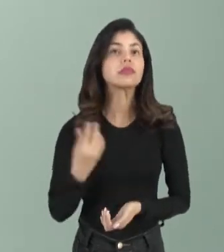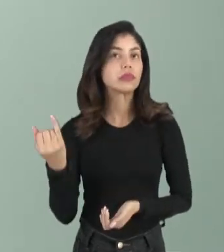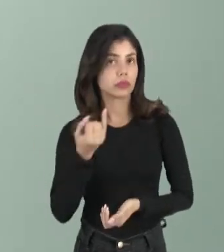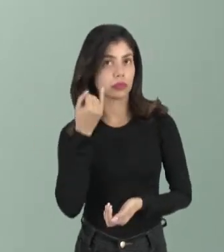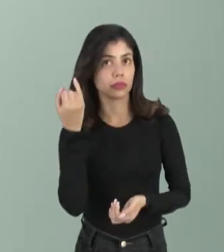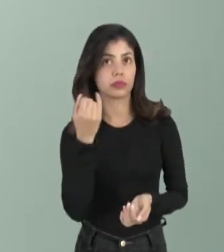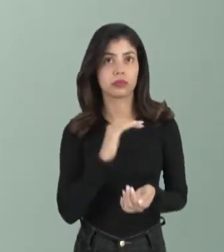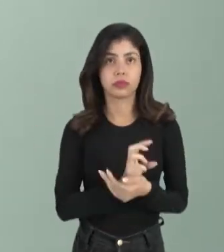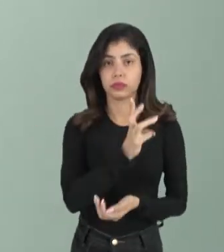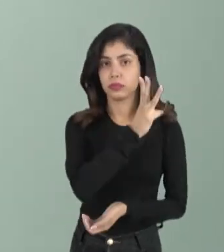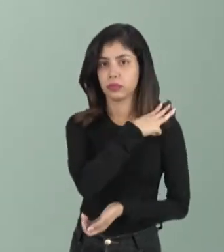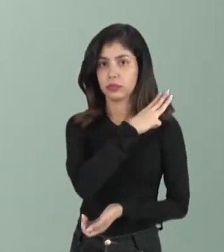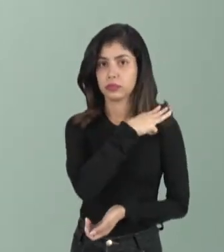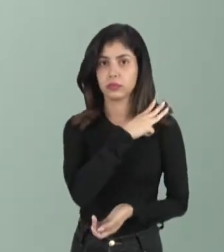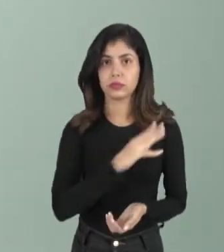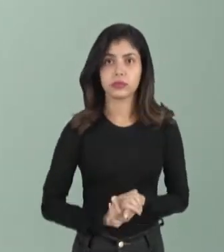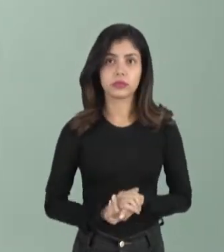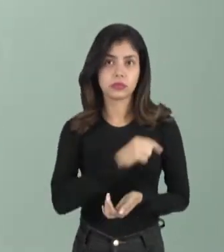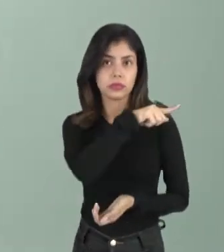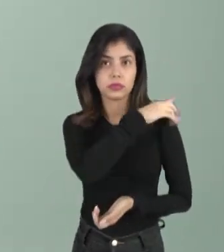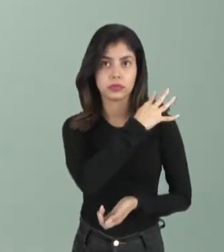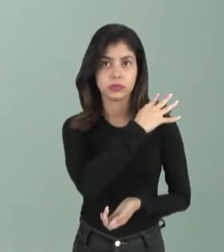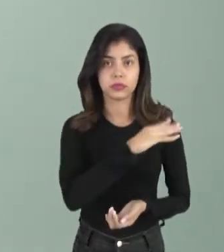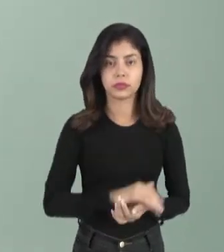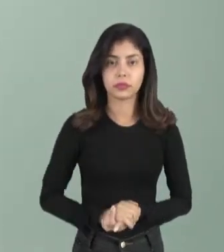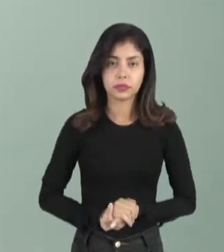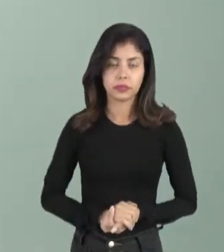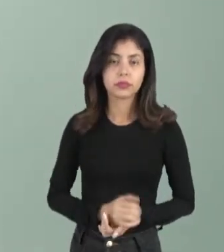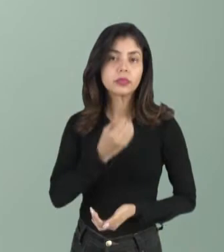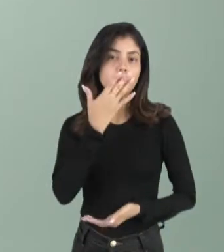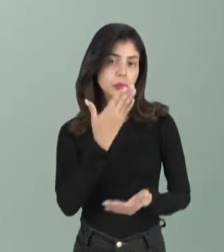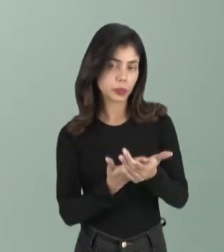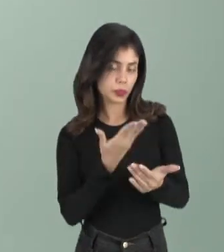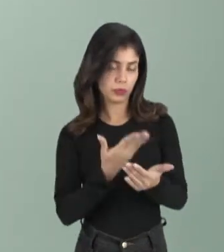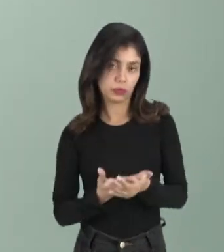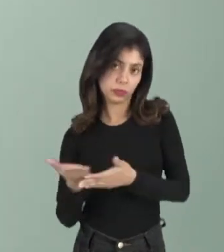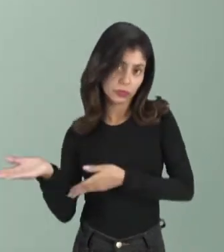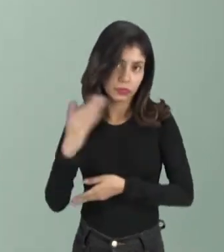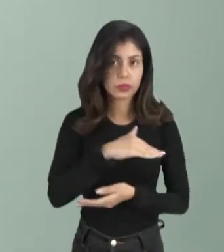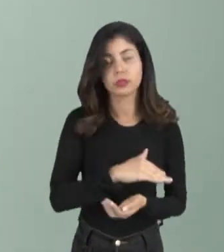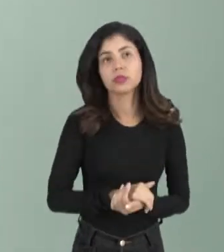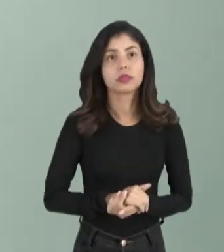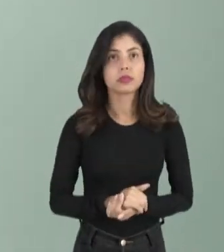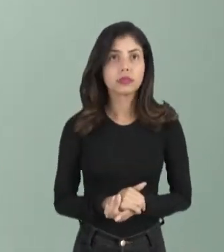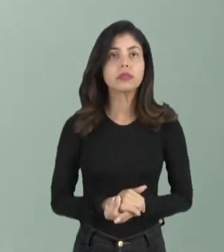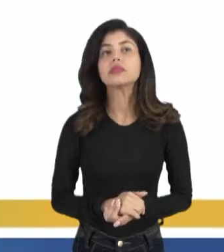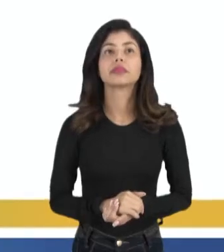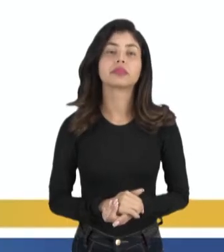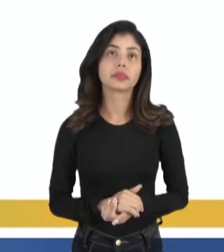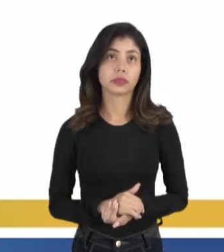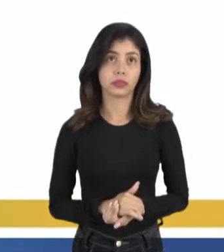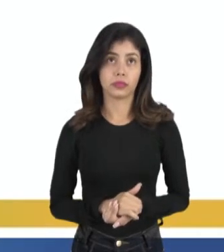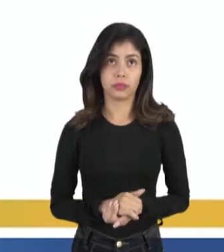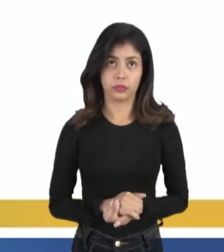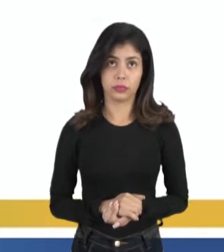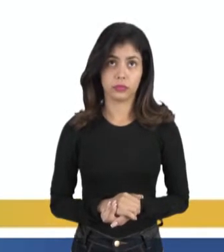específica para a 3ª série do Ensino Médio Bons estudos e vamos lá